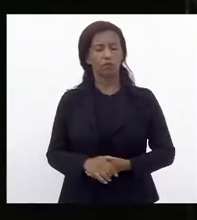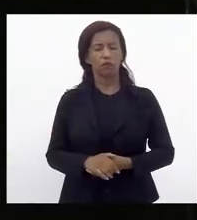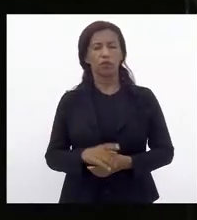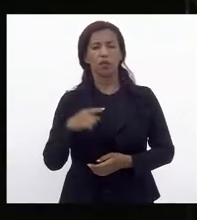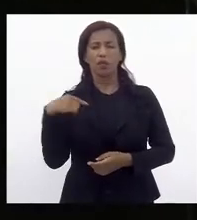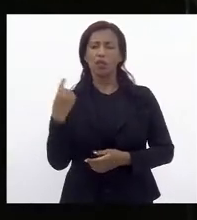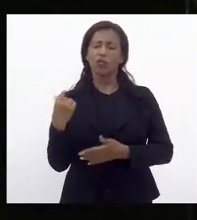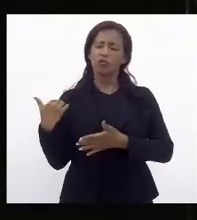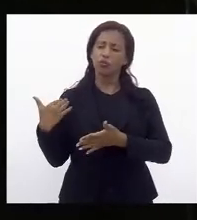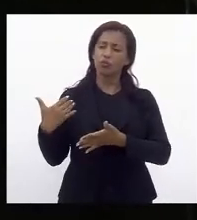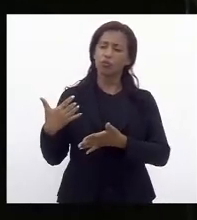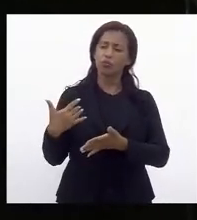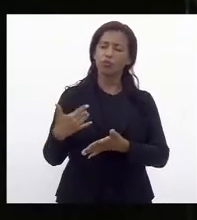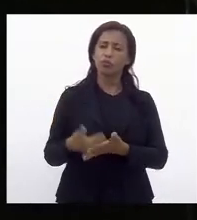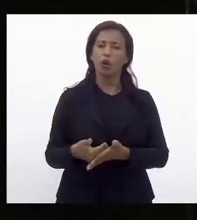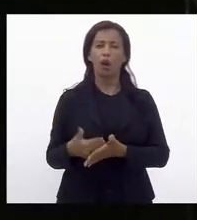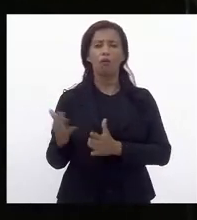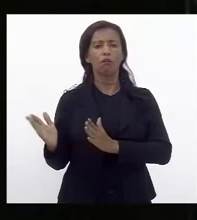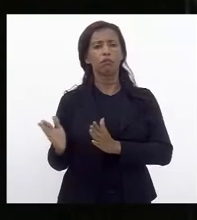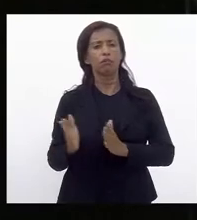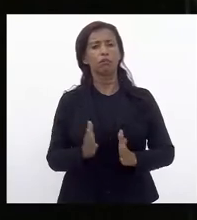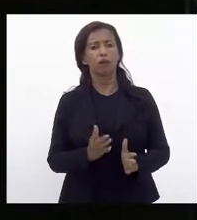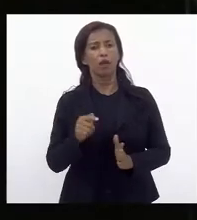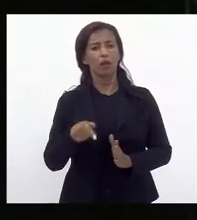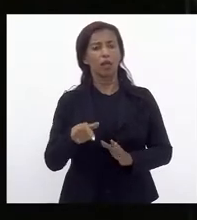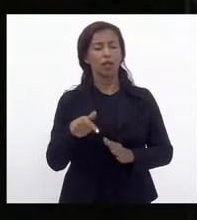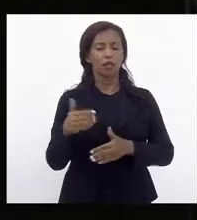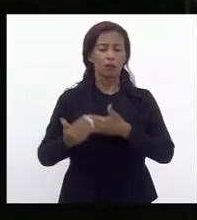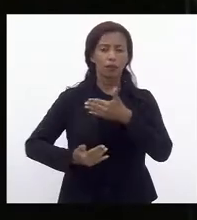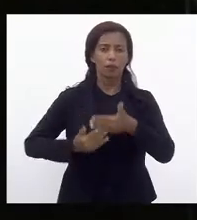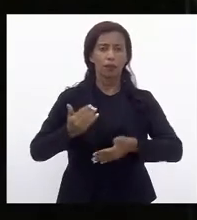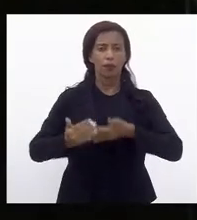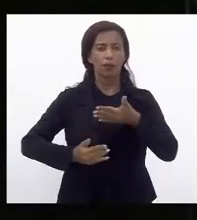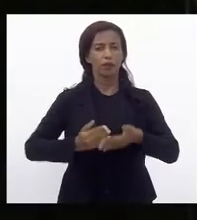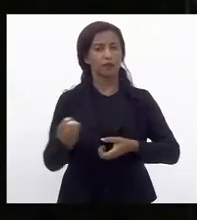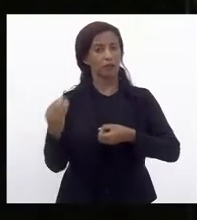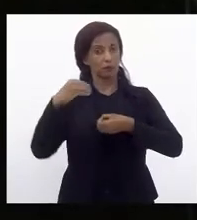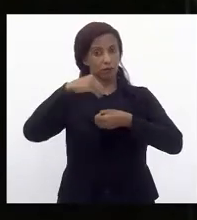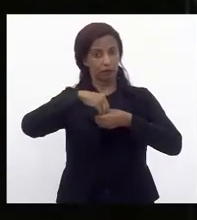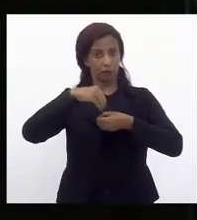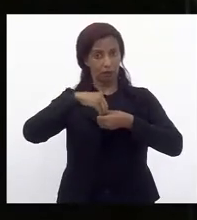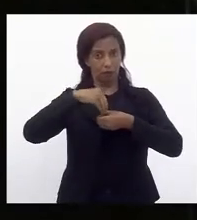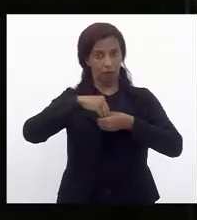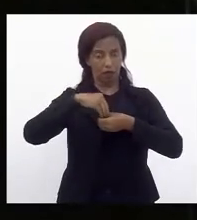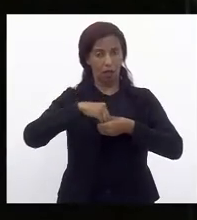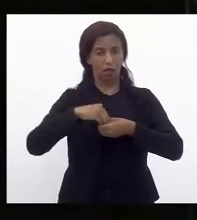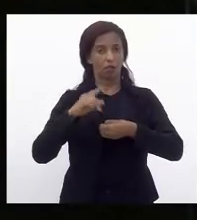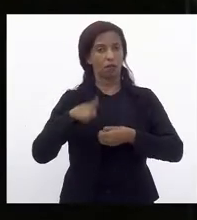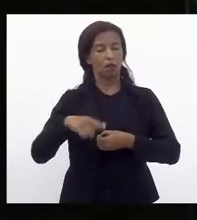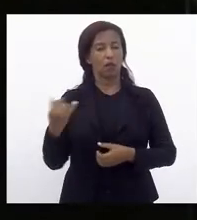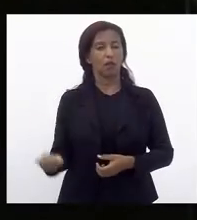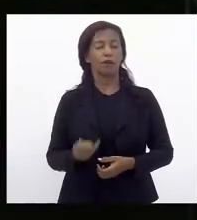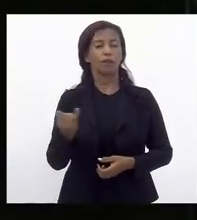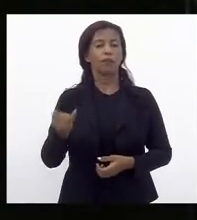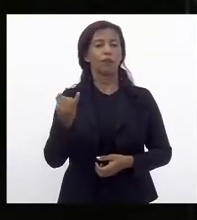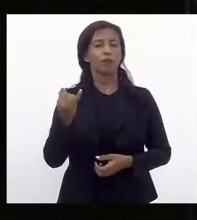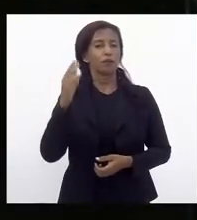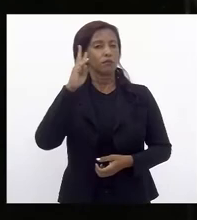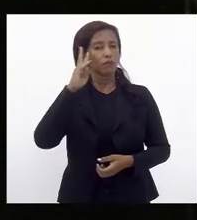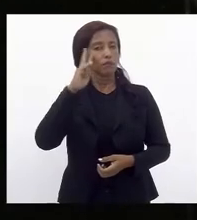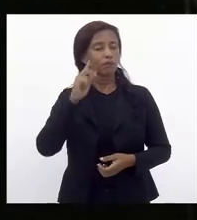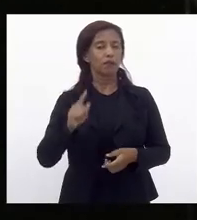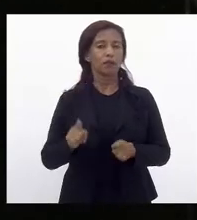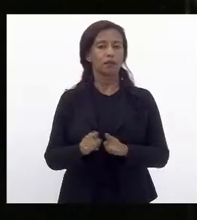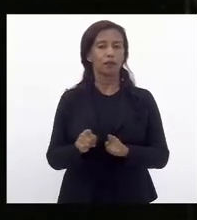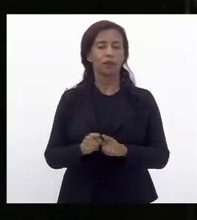vinha costurando, né, esse processo internamente, e é importante a gente ressaltar